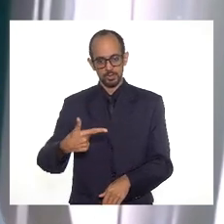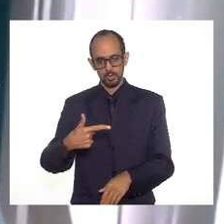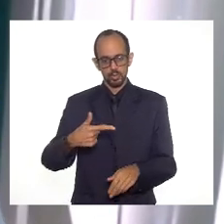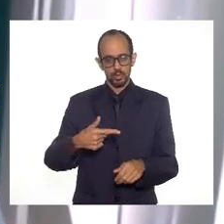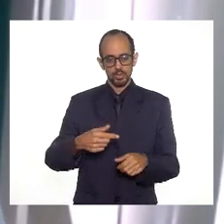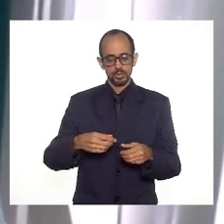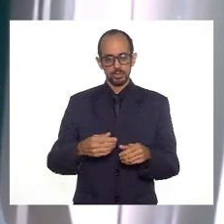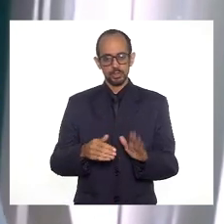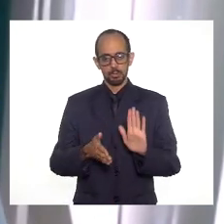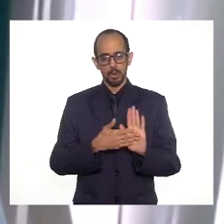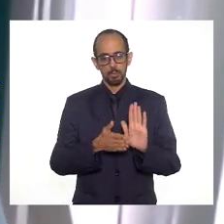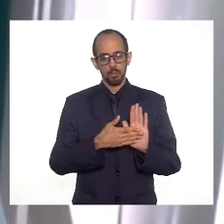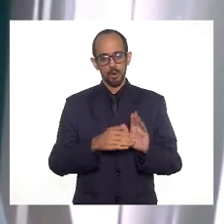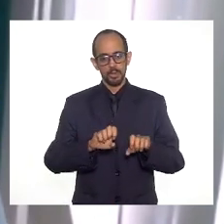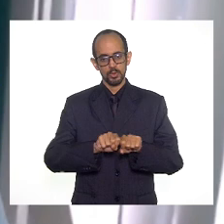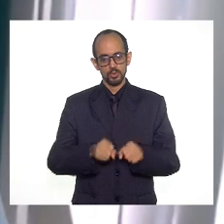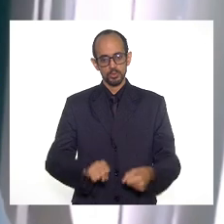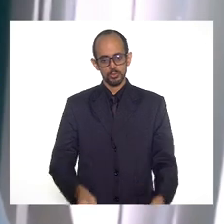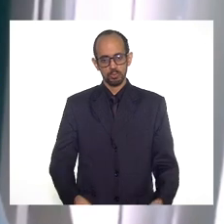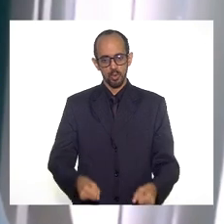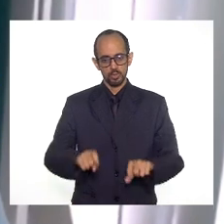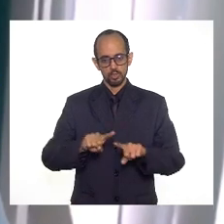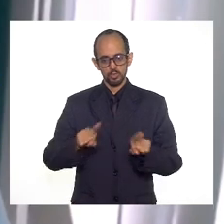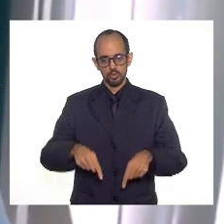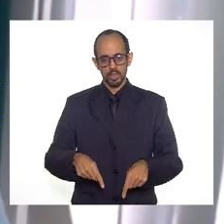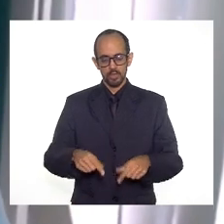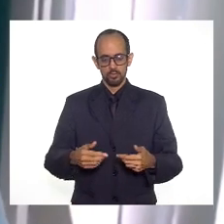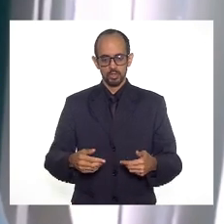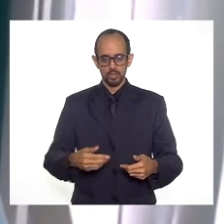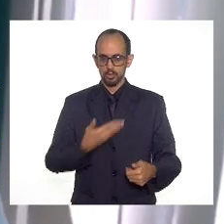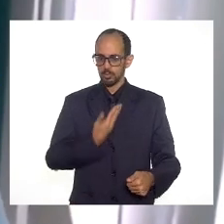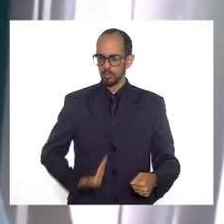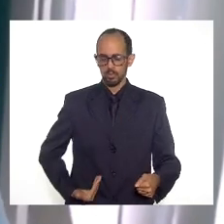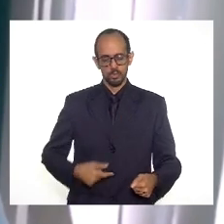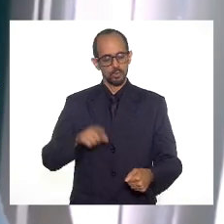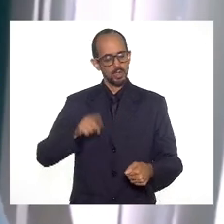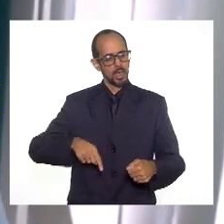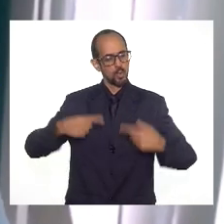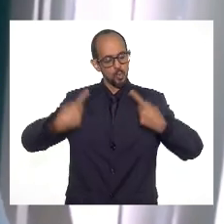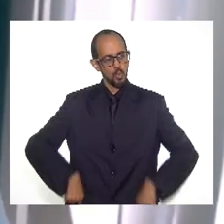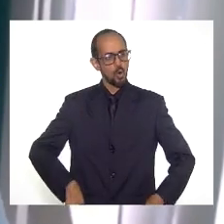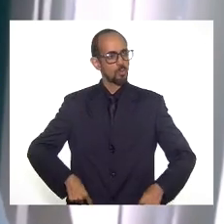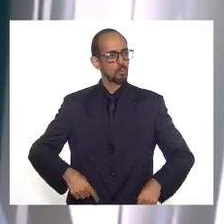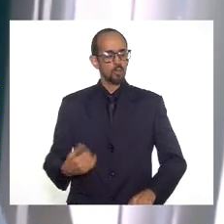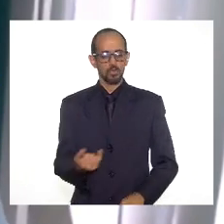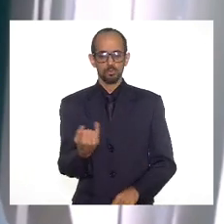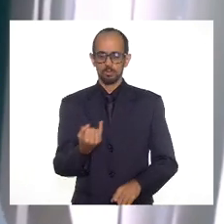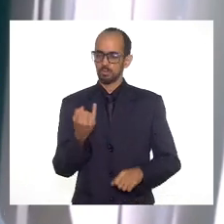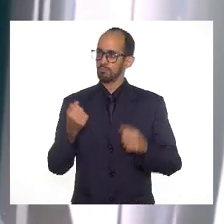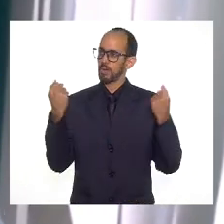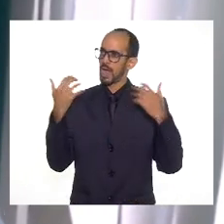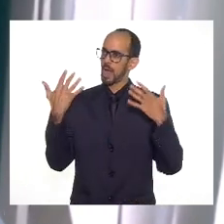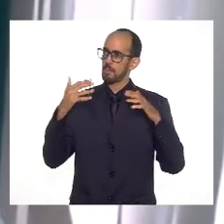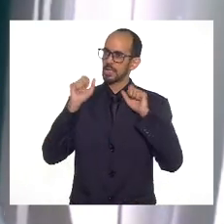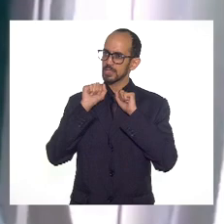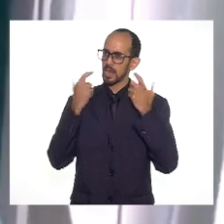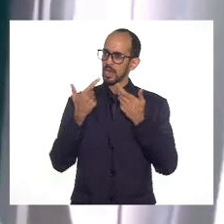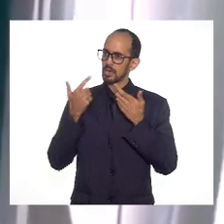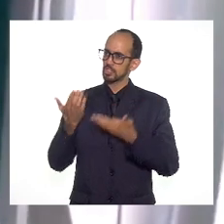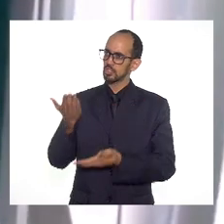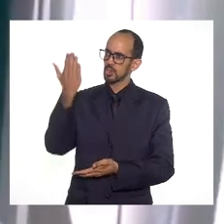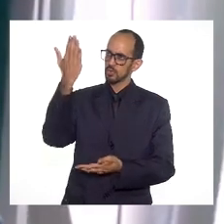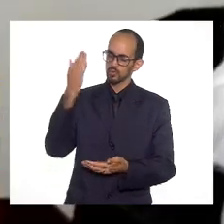Estado brasileiro e do serviço público. Portanto, é um confronto importantíssimo aqui. Parabéns à LED, parabéns à Vossa